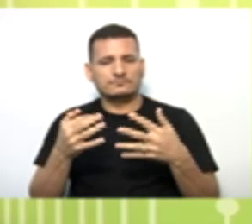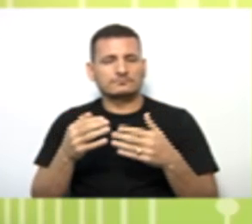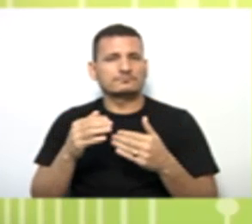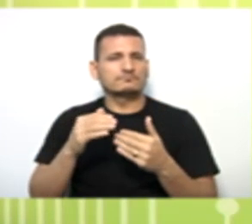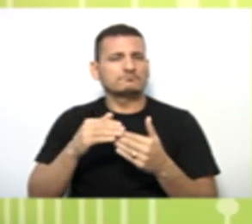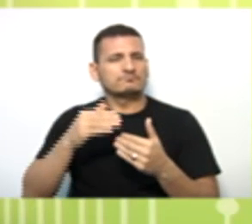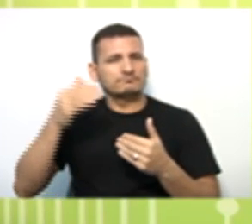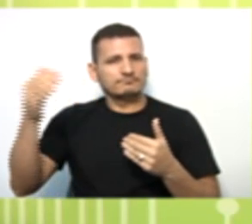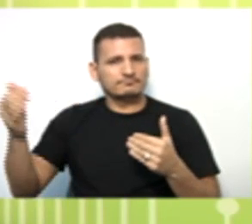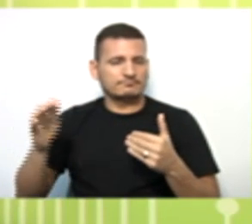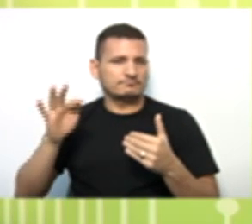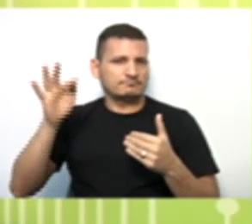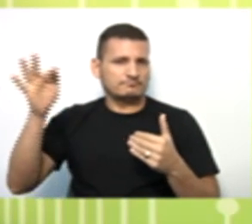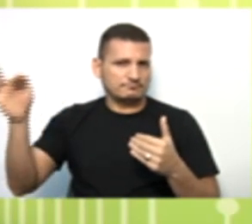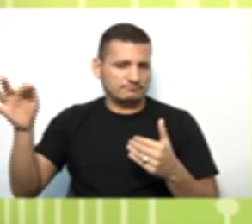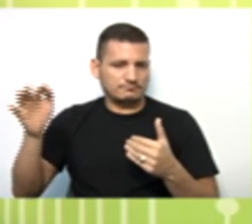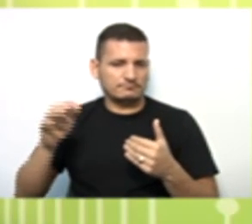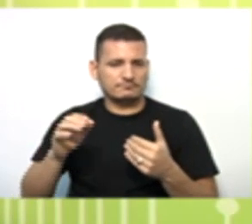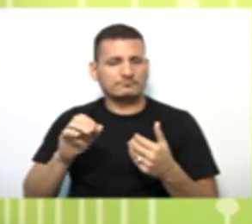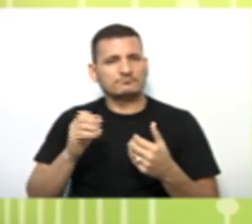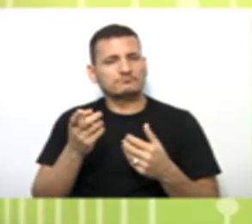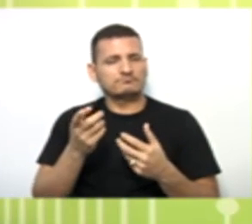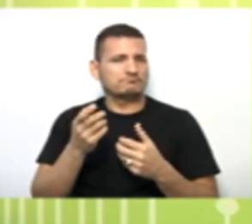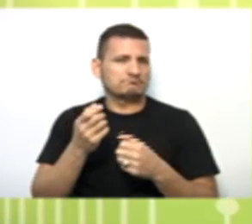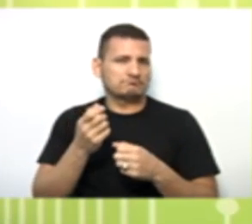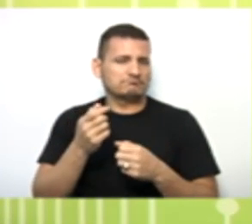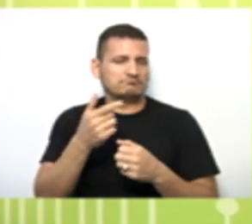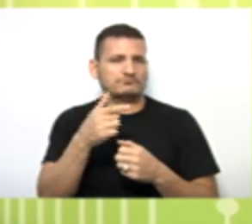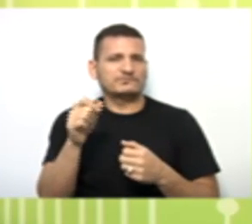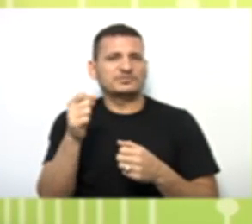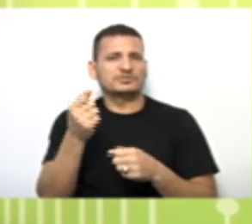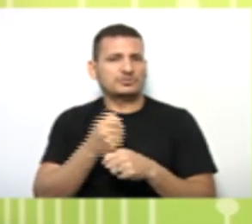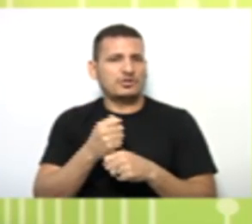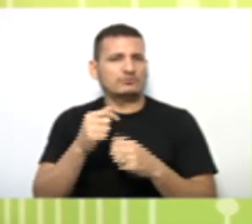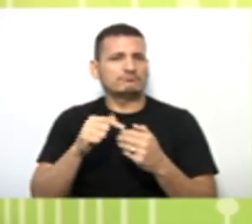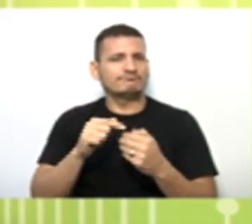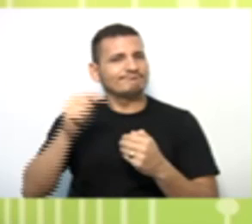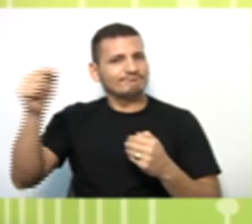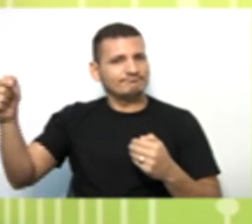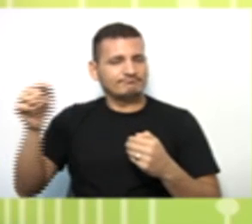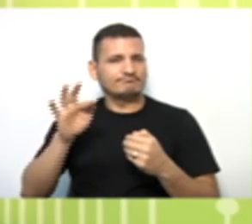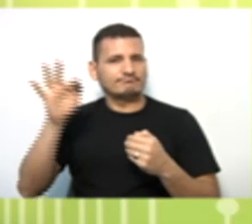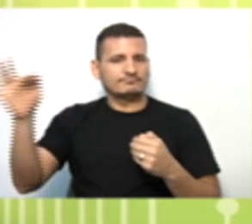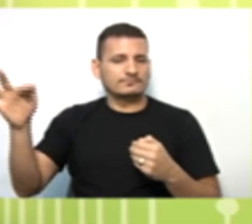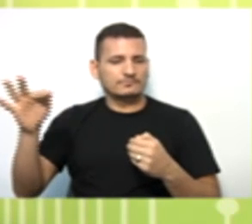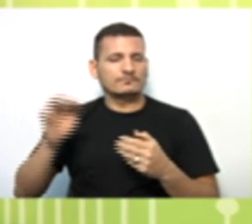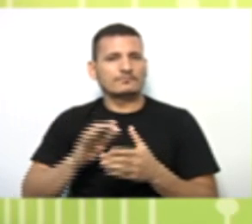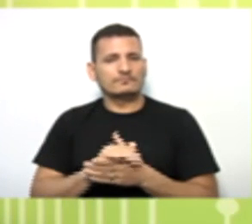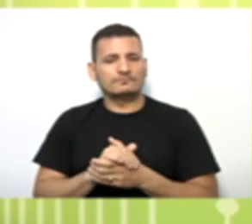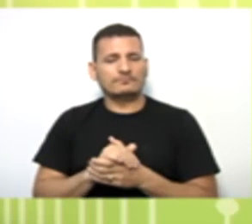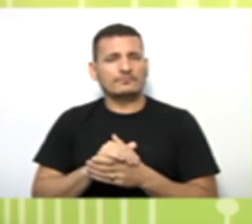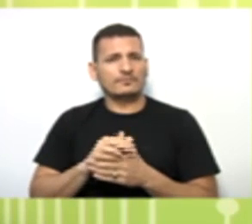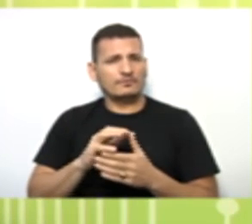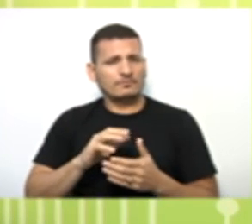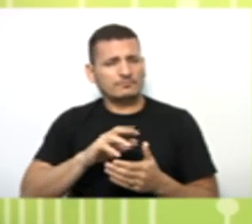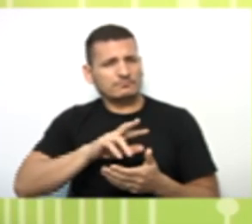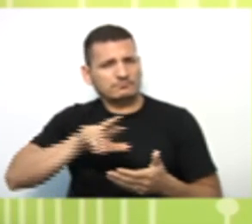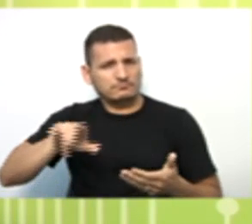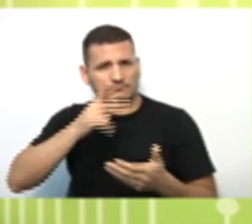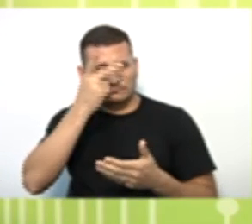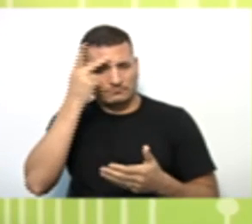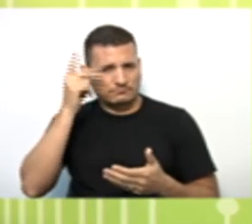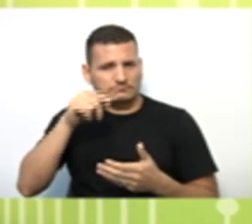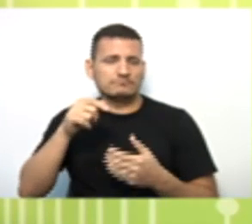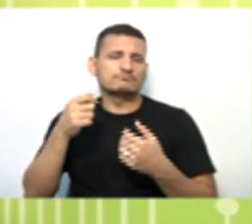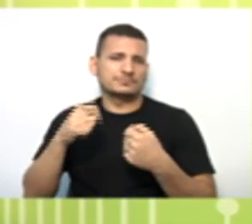tempo, daqui mais ou menos alguns anos, vamos colocar 20 anos, 30 anos, muitas pessoas vão precisar passar por essa etapa